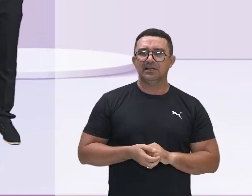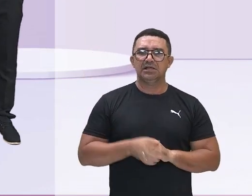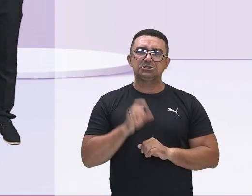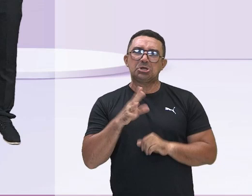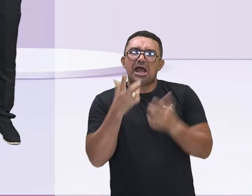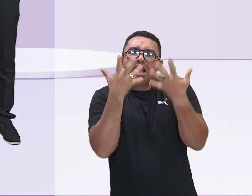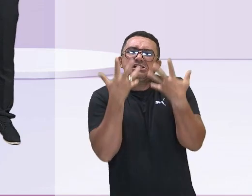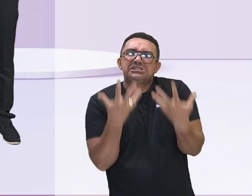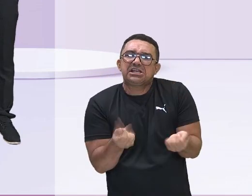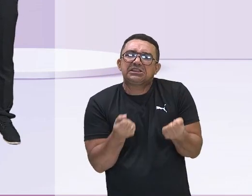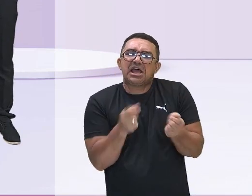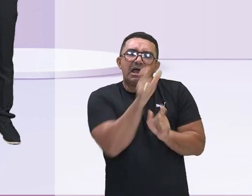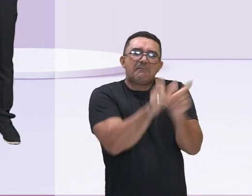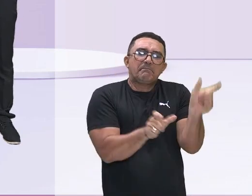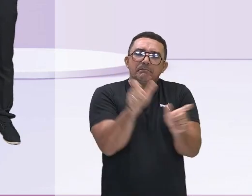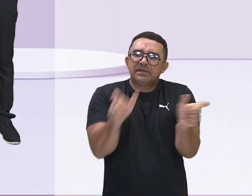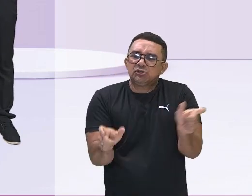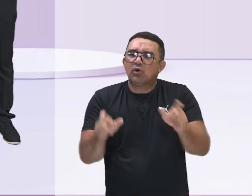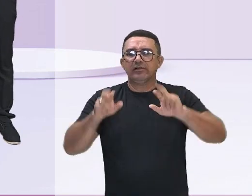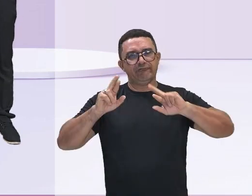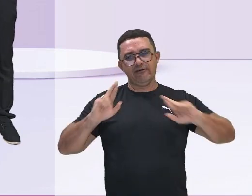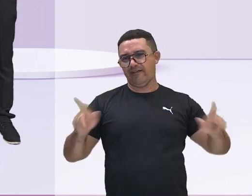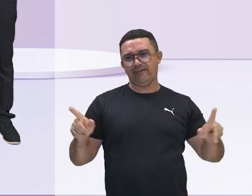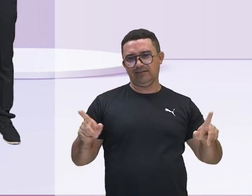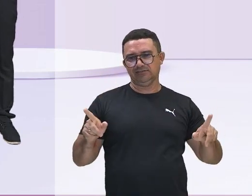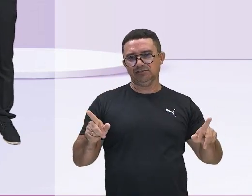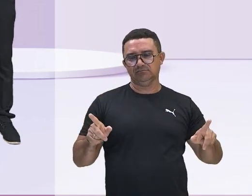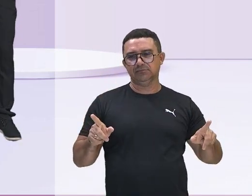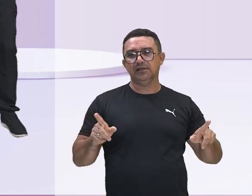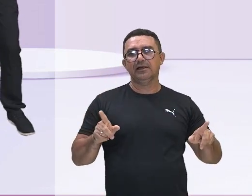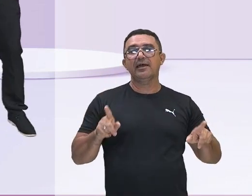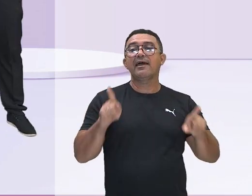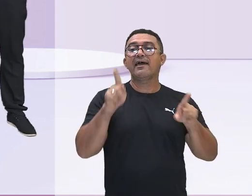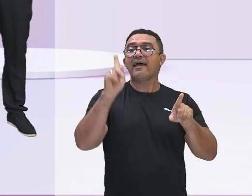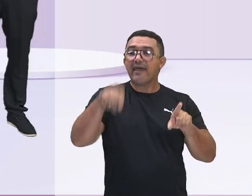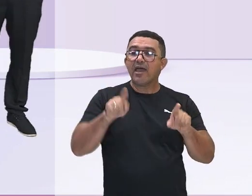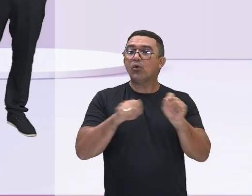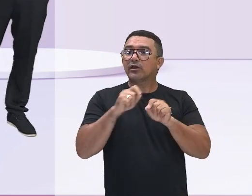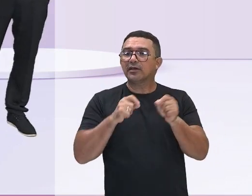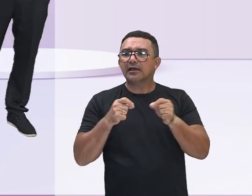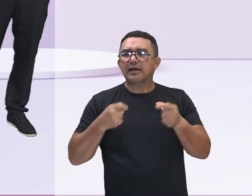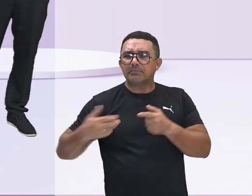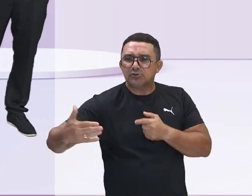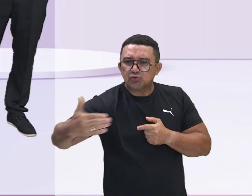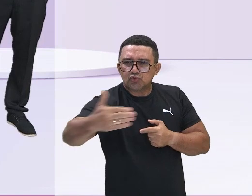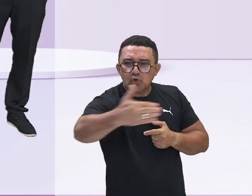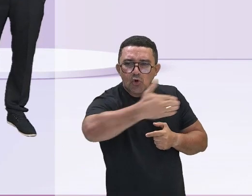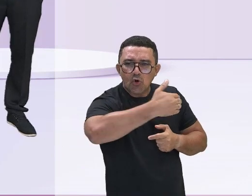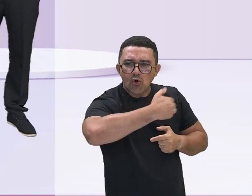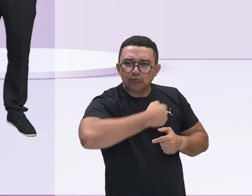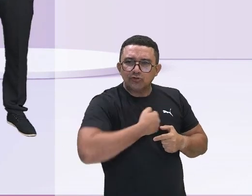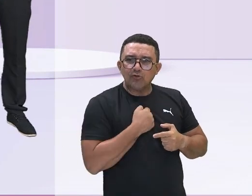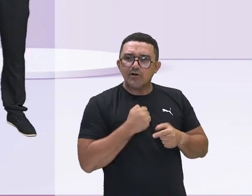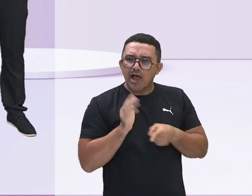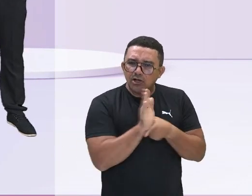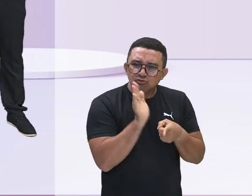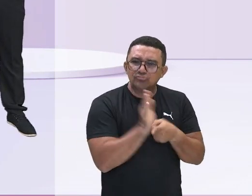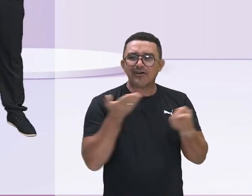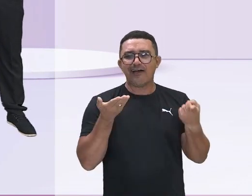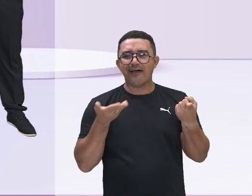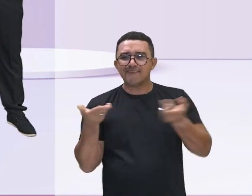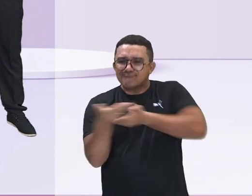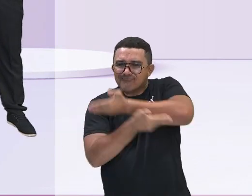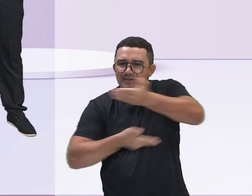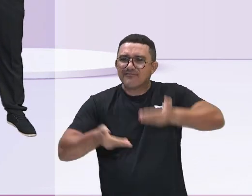de aceitar a presença de pessoas diferentes, mas sim de acolhê-las de braços abertos, quando eu promovo